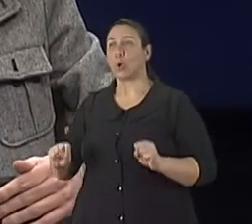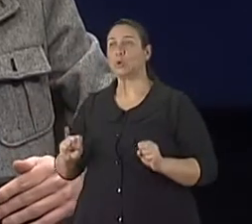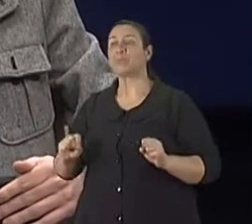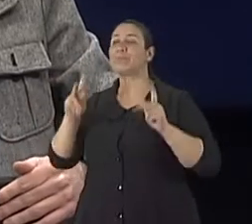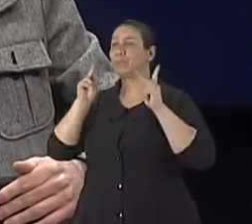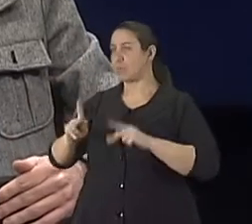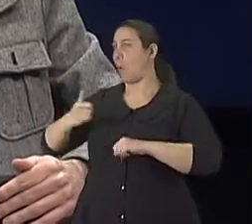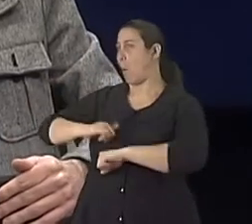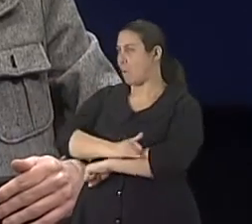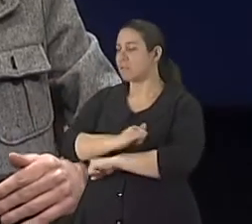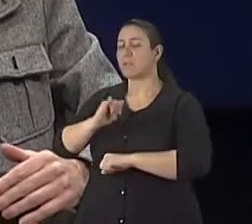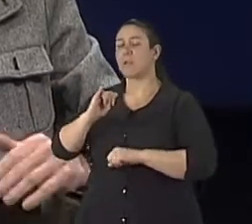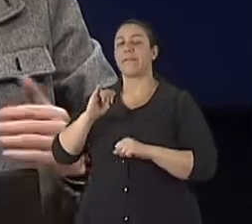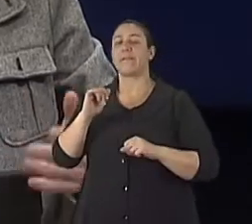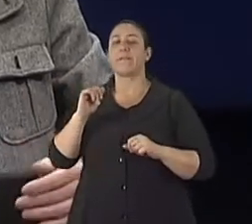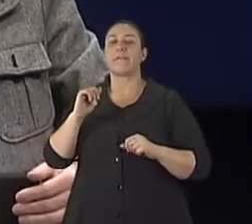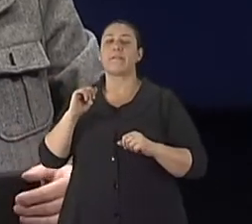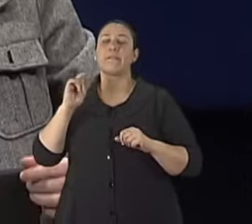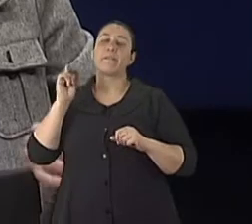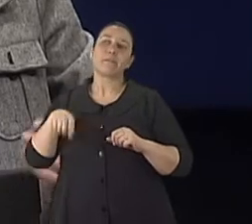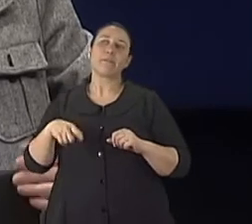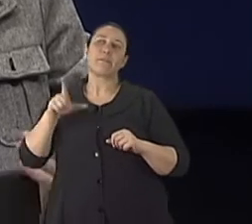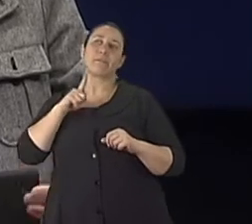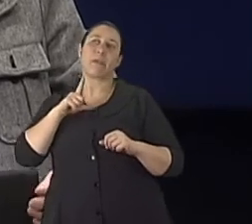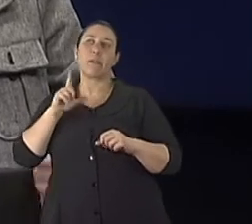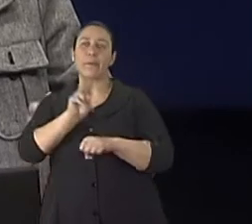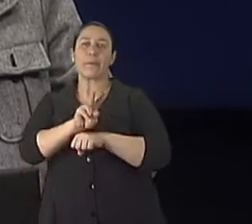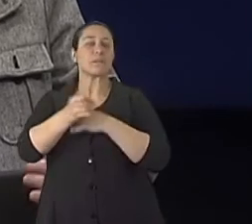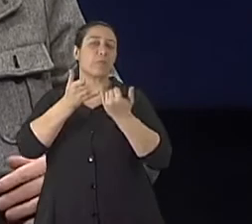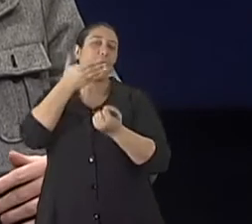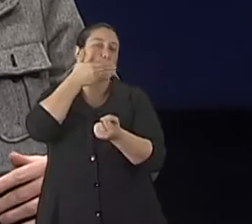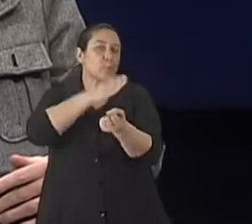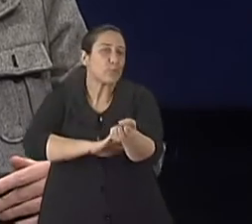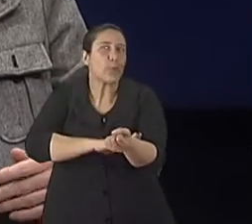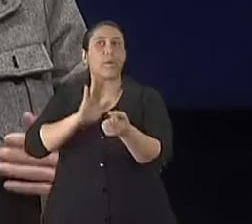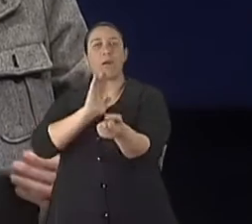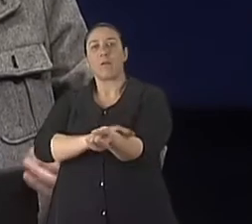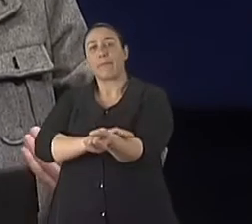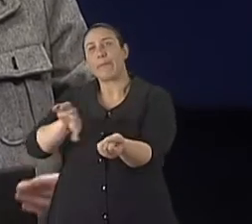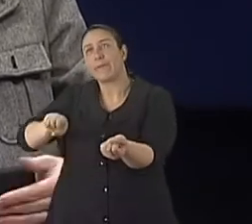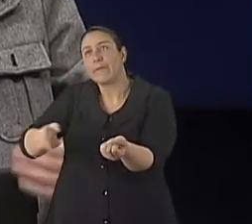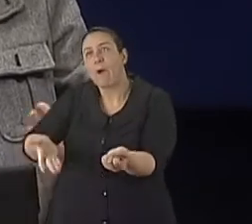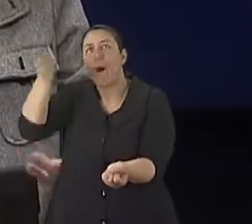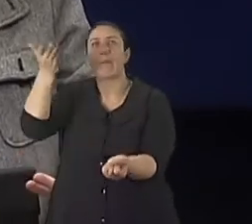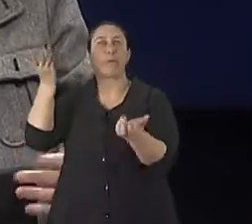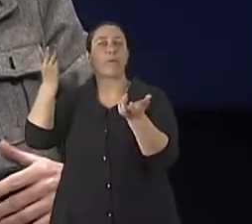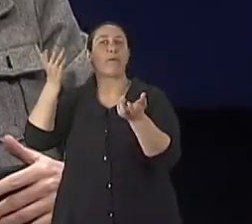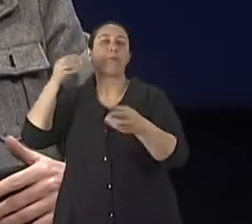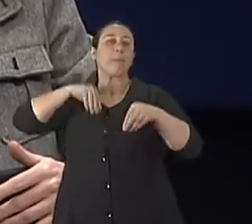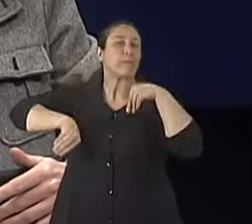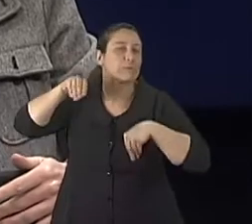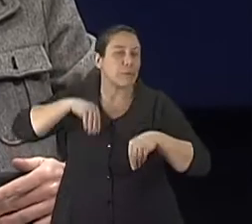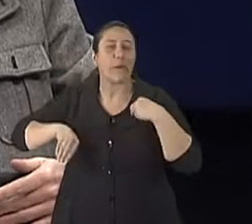obeso com outras comorbidades diabetes e pressão alta alguma coisa a gente vê que depressão